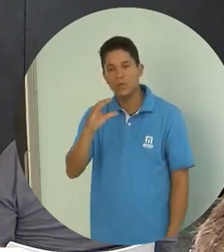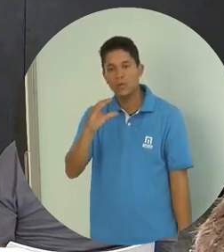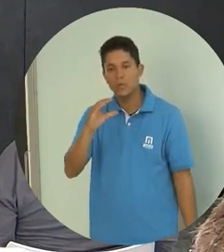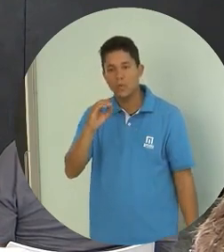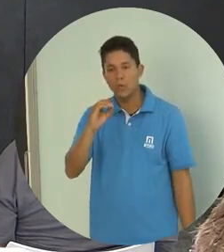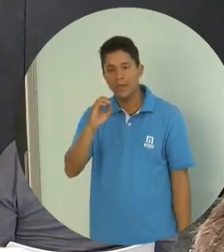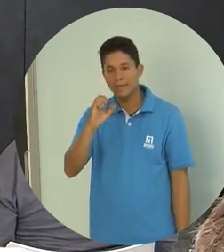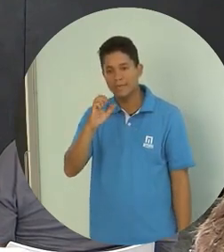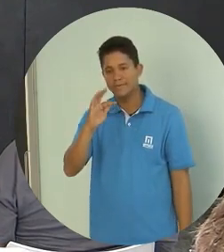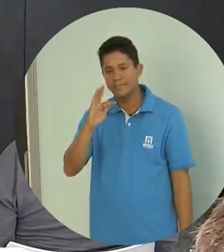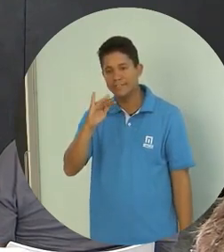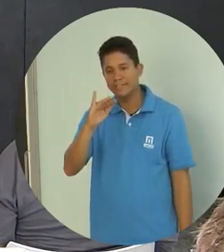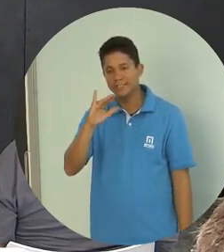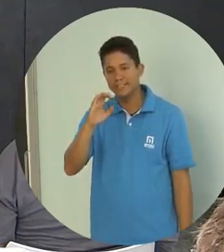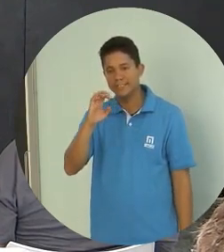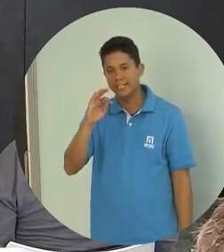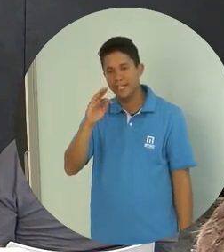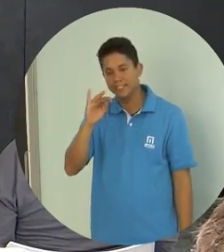maiores.